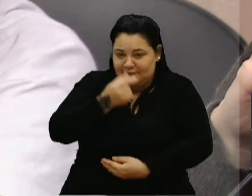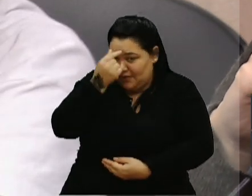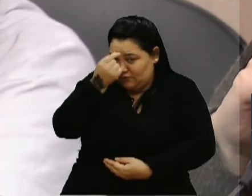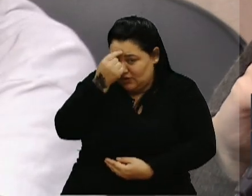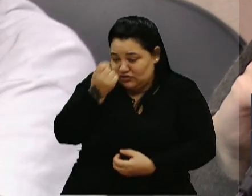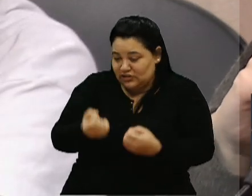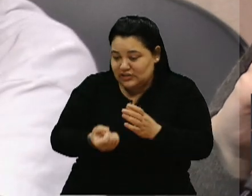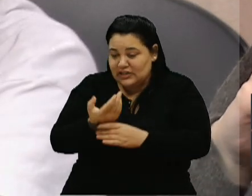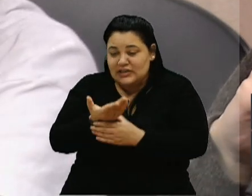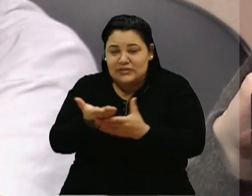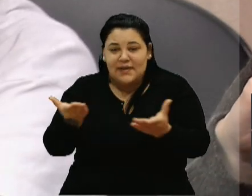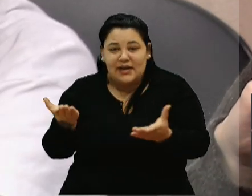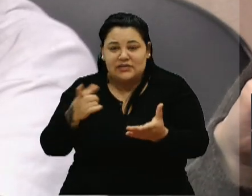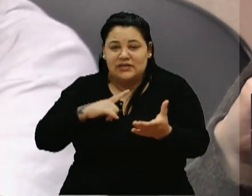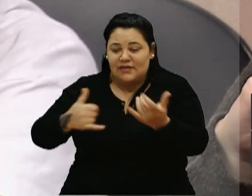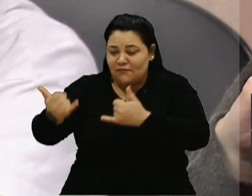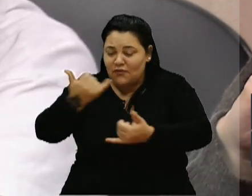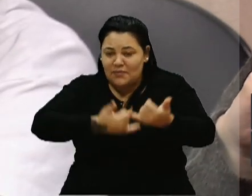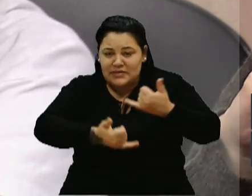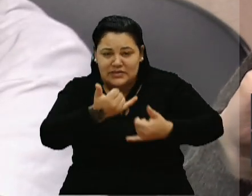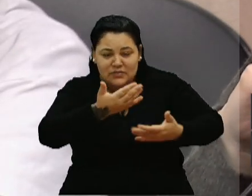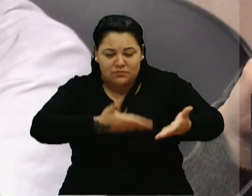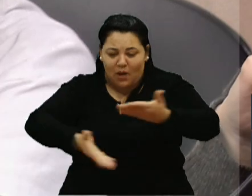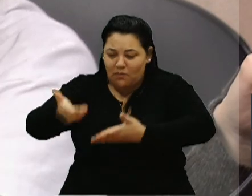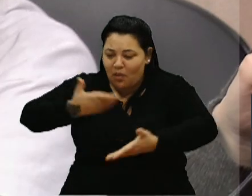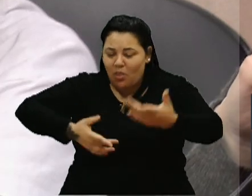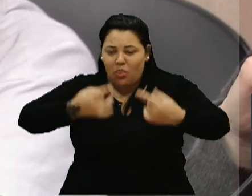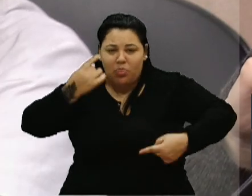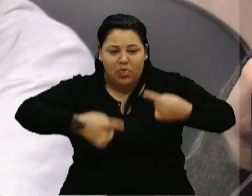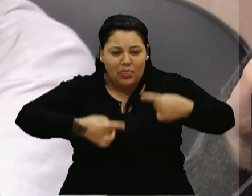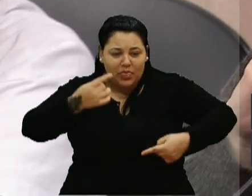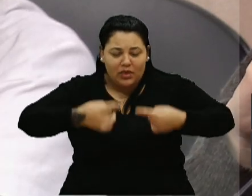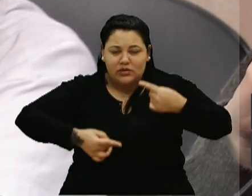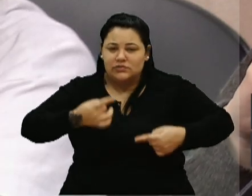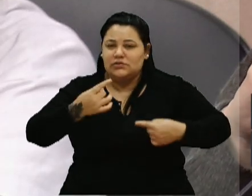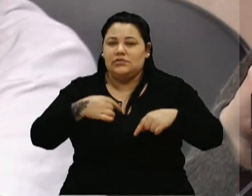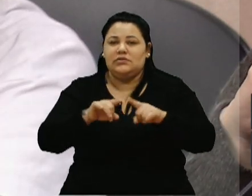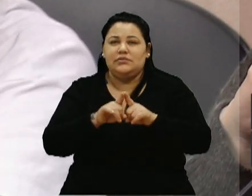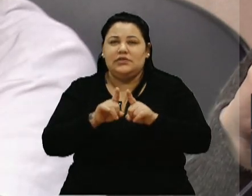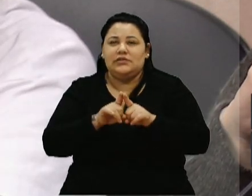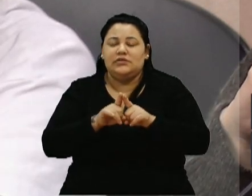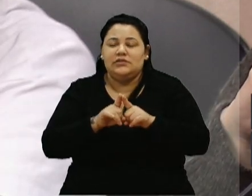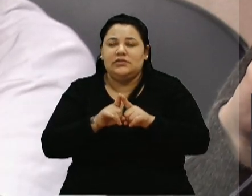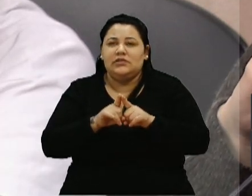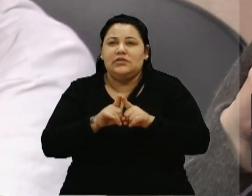espaços de informação, discussão e reflexão a partir de